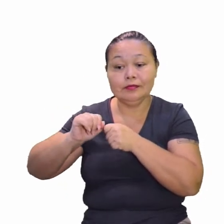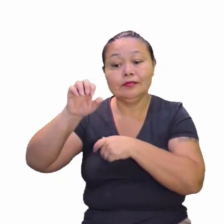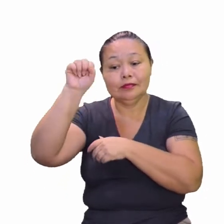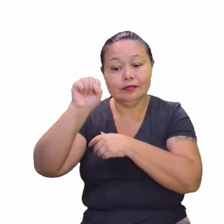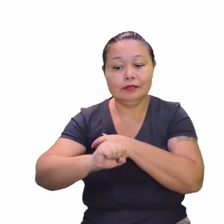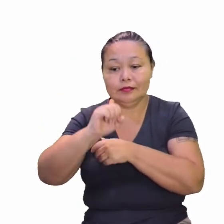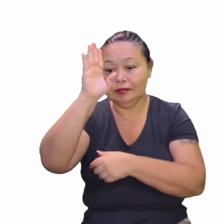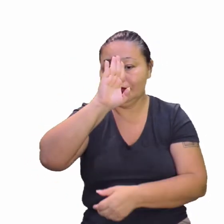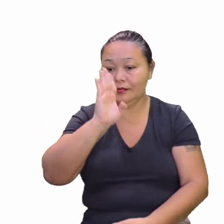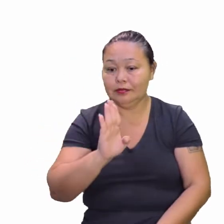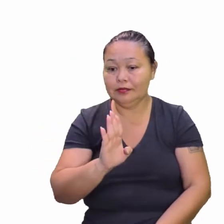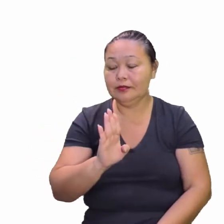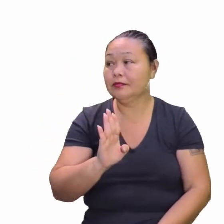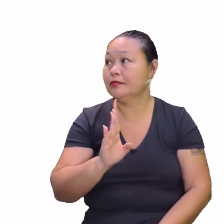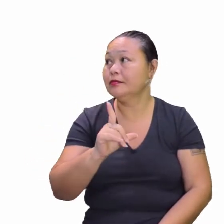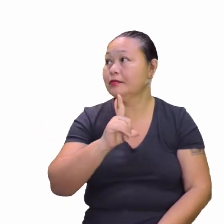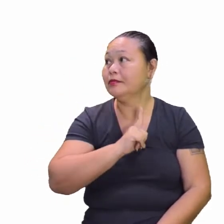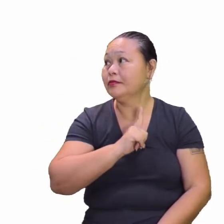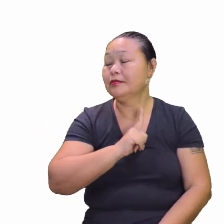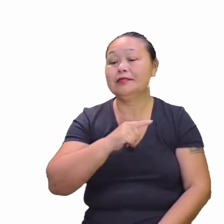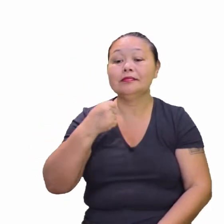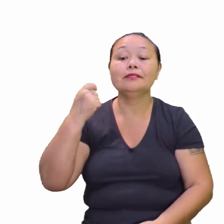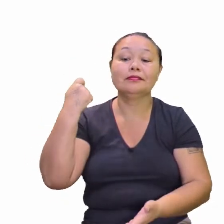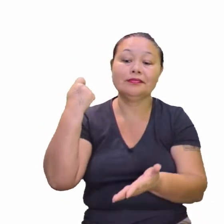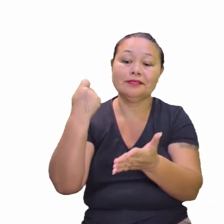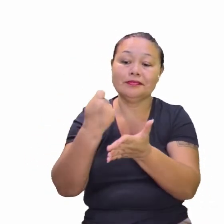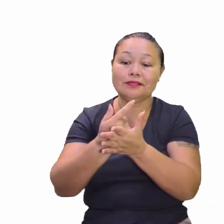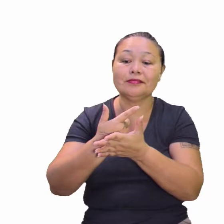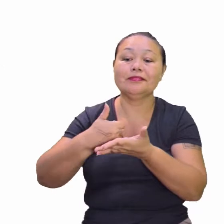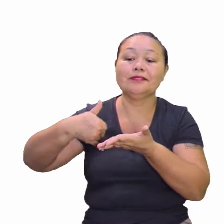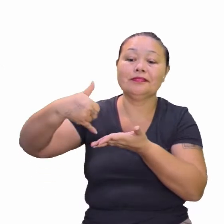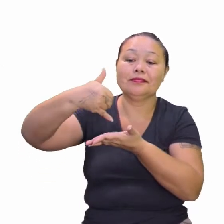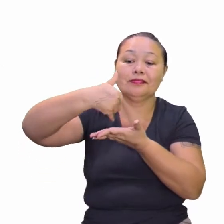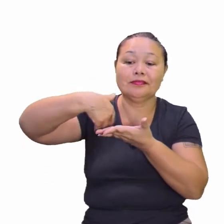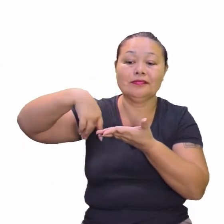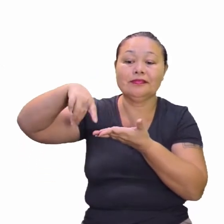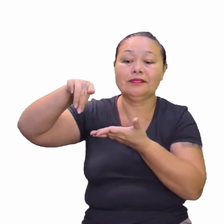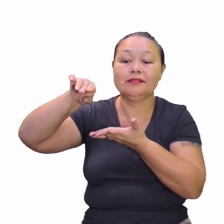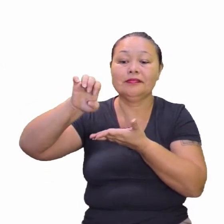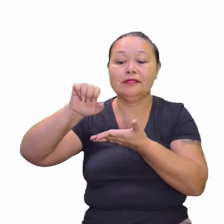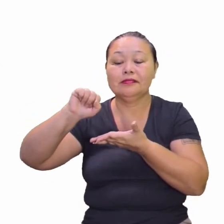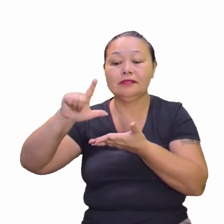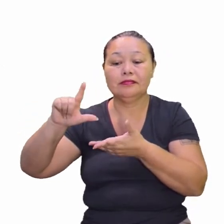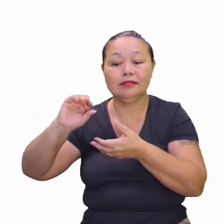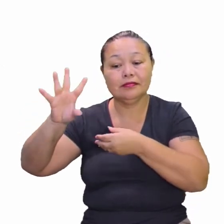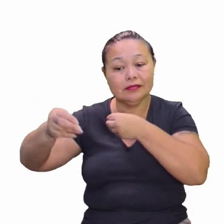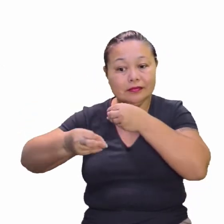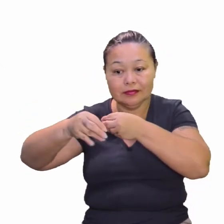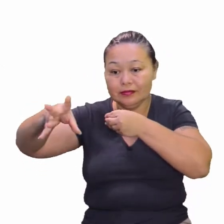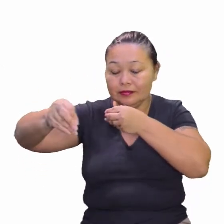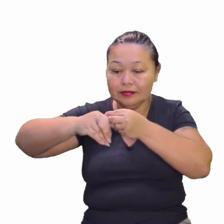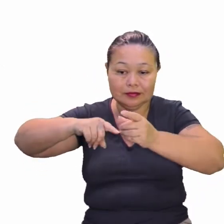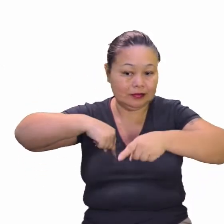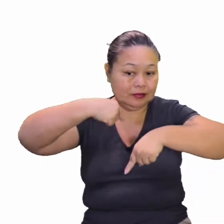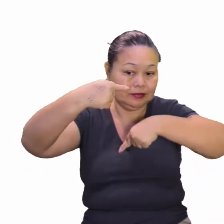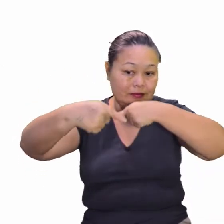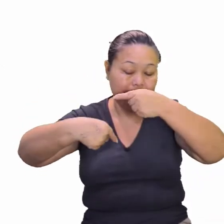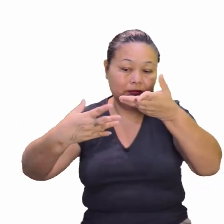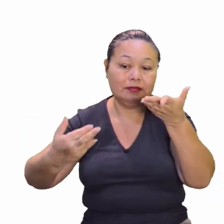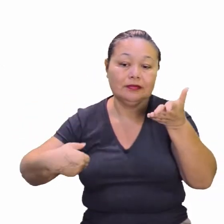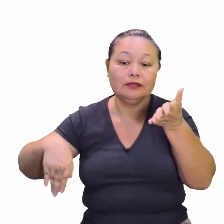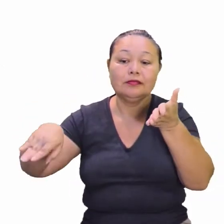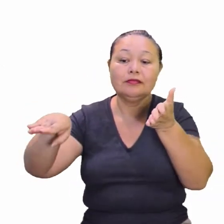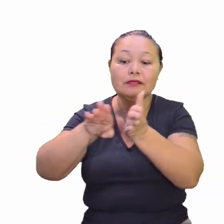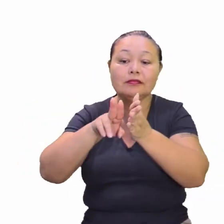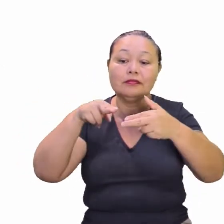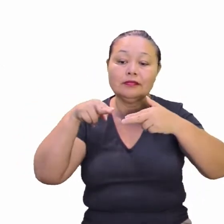Brasil. Do sul do Brasil, exatamente. Aí tem que pagar o óleo diesel, né? Com certeza. O óleo diesel que está lá em cima. É o que é embutido para todo o processo até chegar lá no